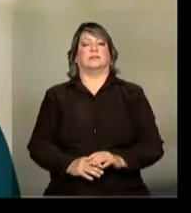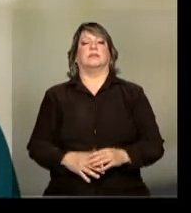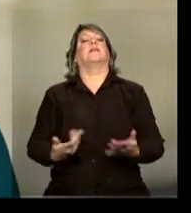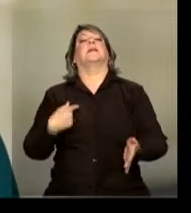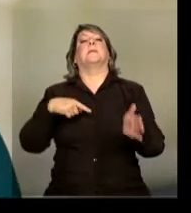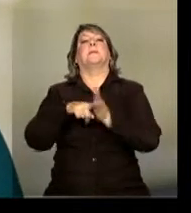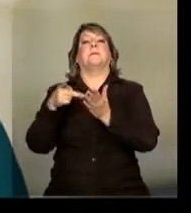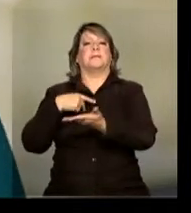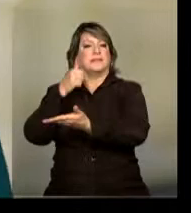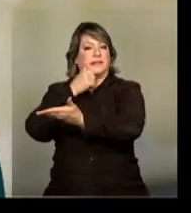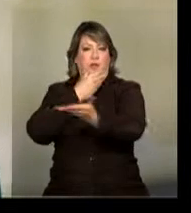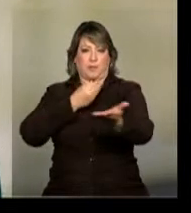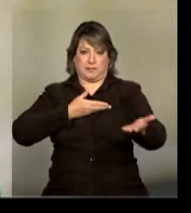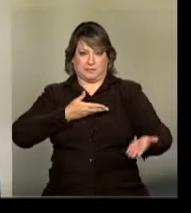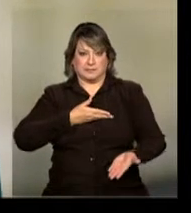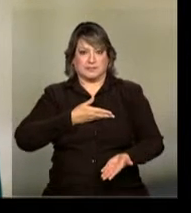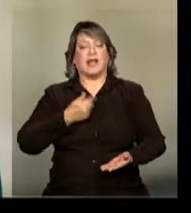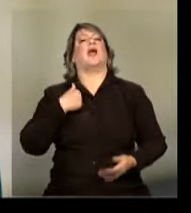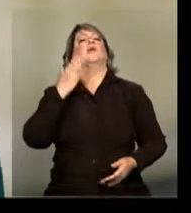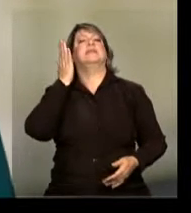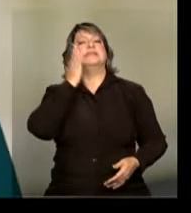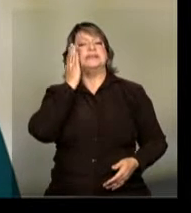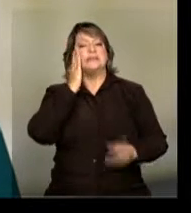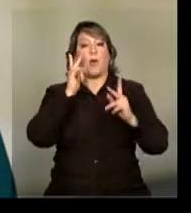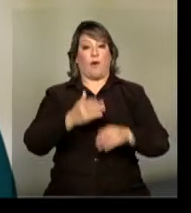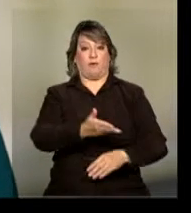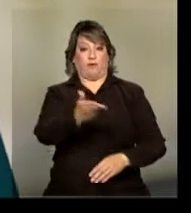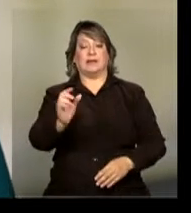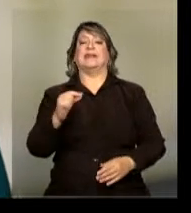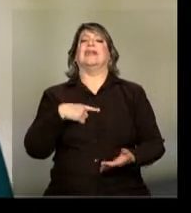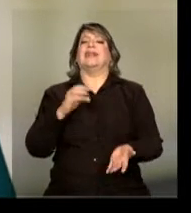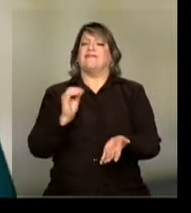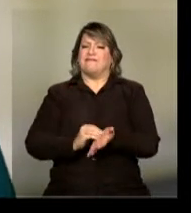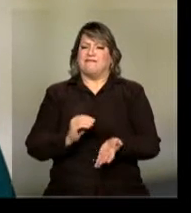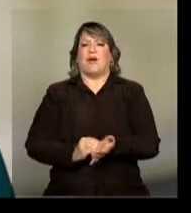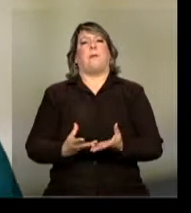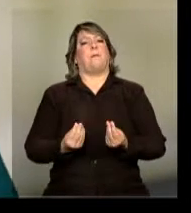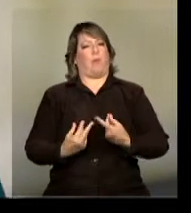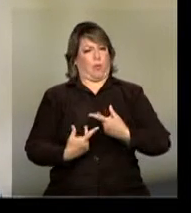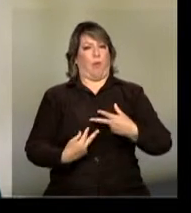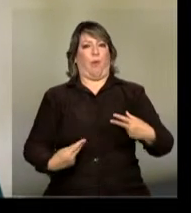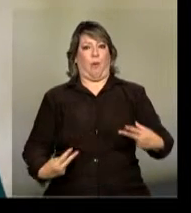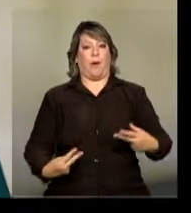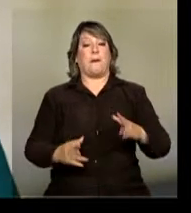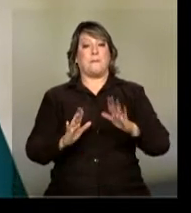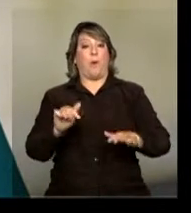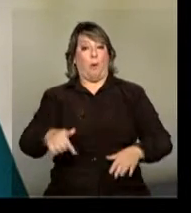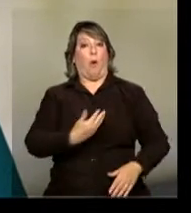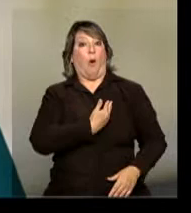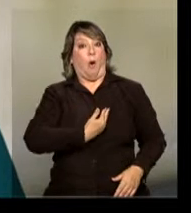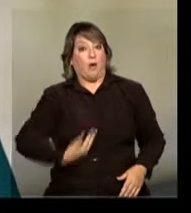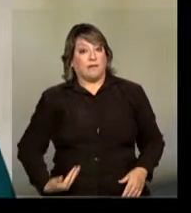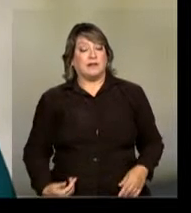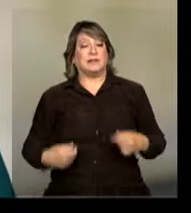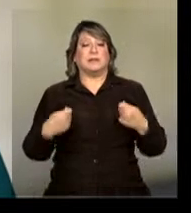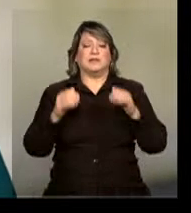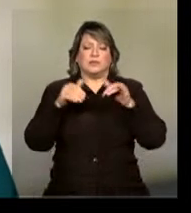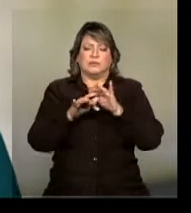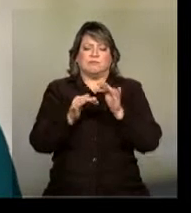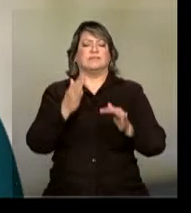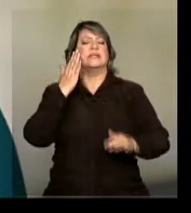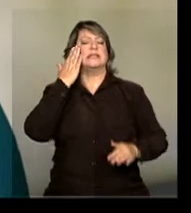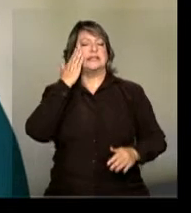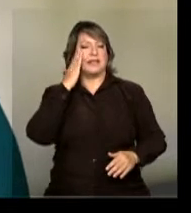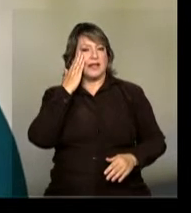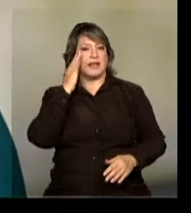eu sei tanto quanto vocês que ainda muito a ser feito o governo deve ter humildade autocrítica